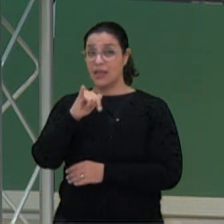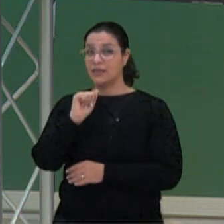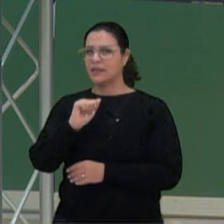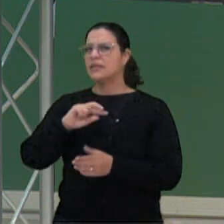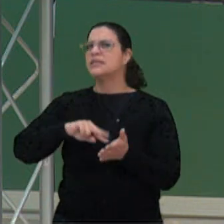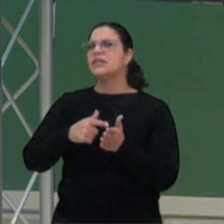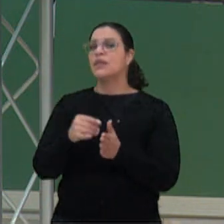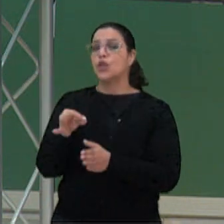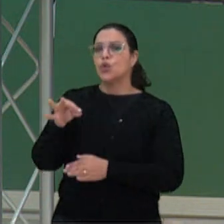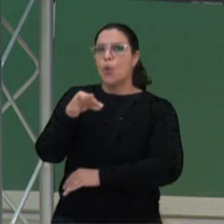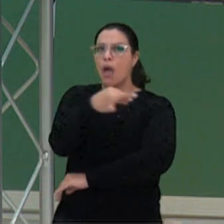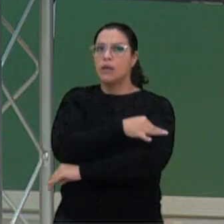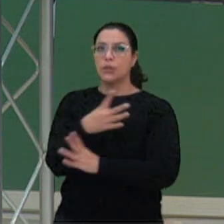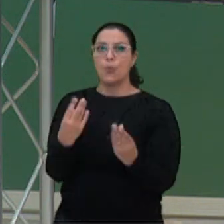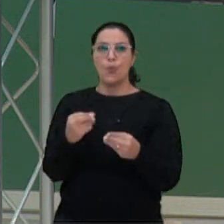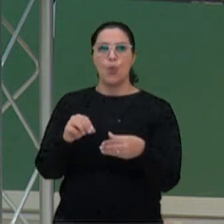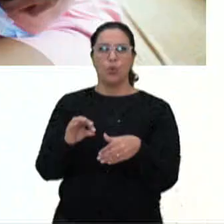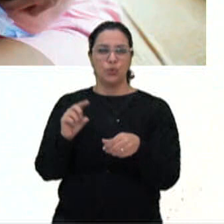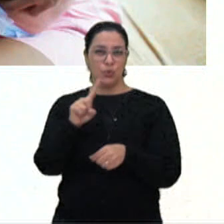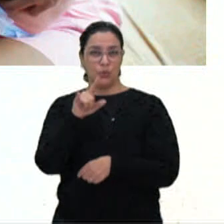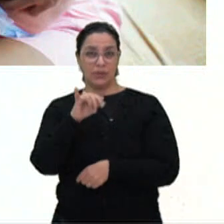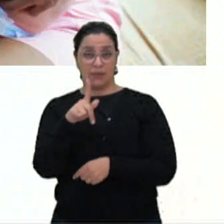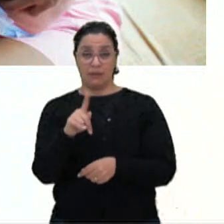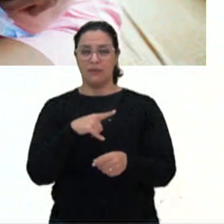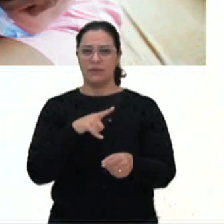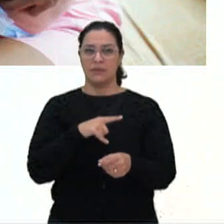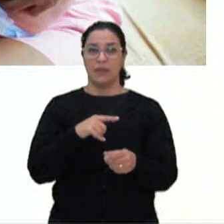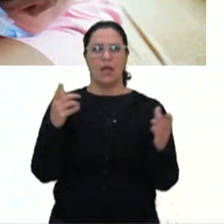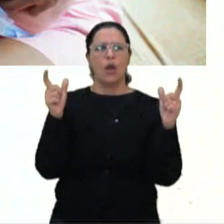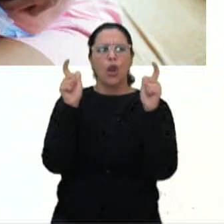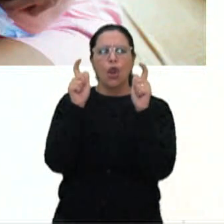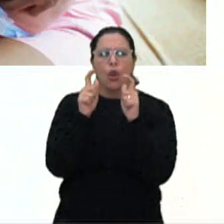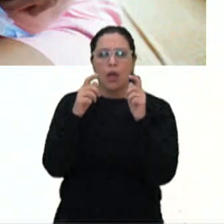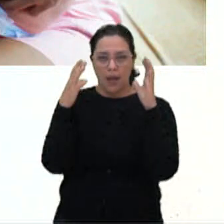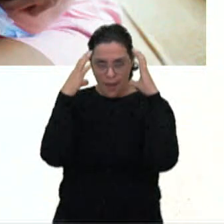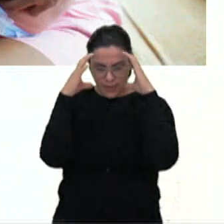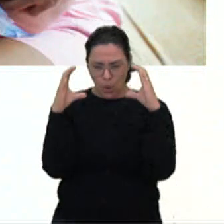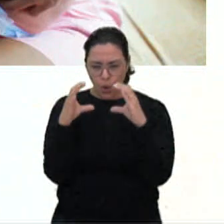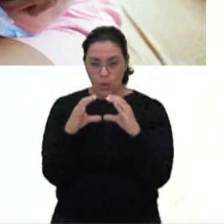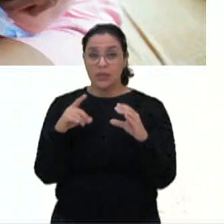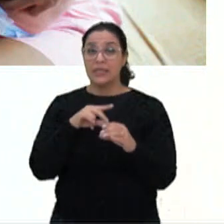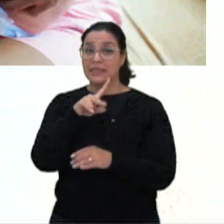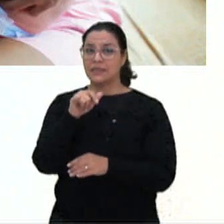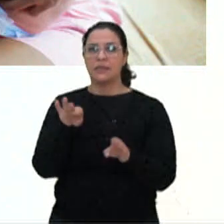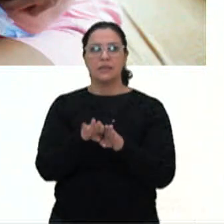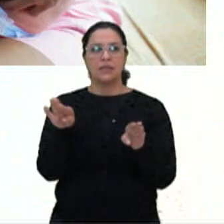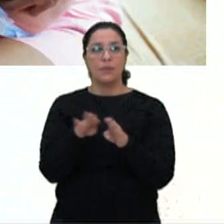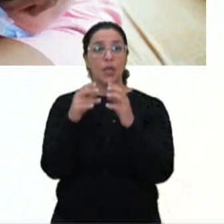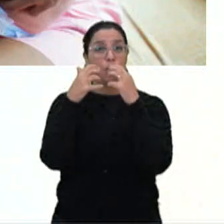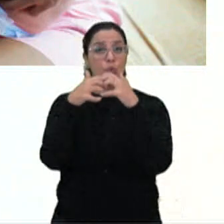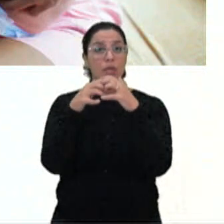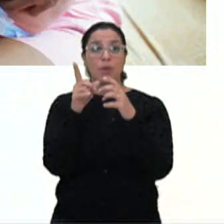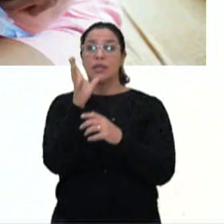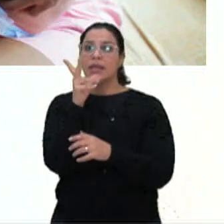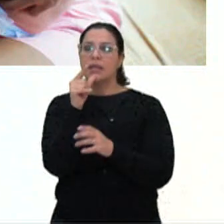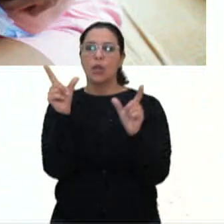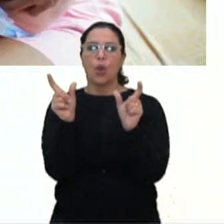de zika vírus. Olha essa notícia. Mesmo quando não causa microcefalia, zika atrasa o cérebro de